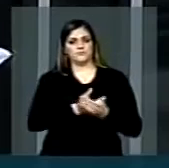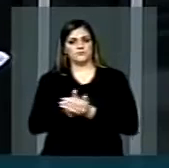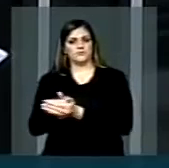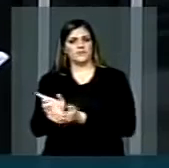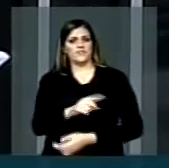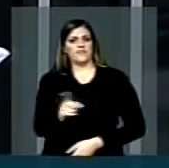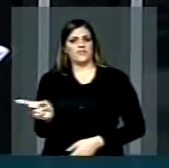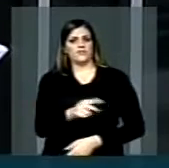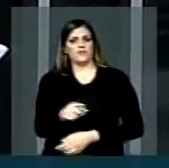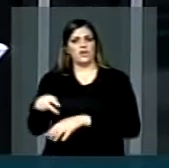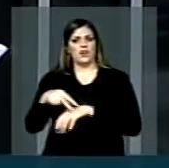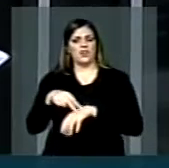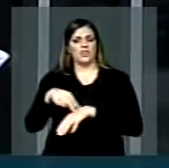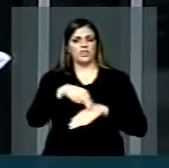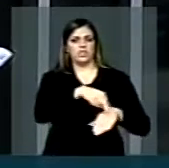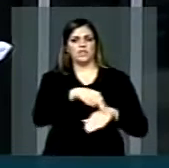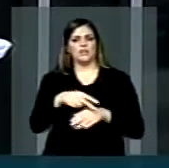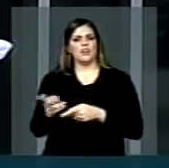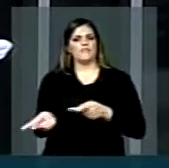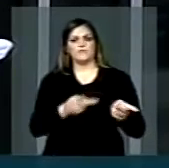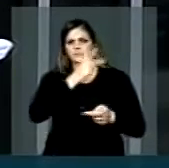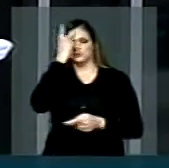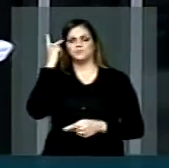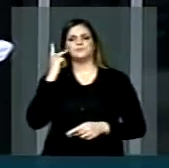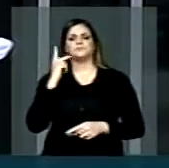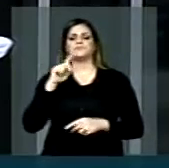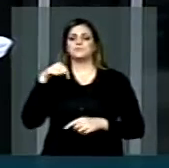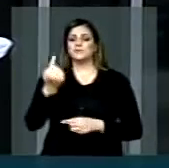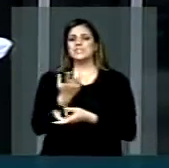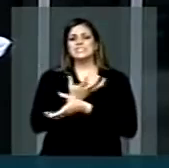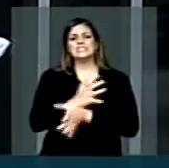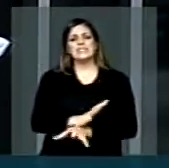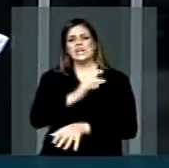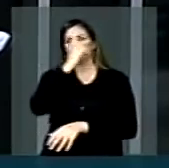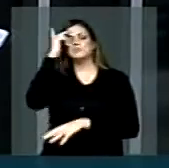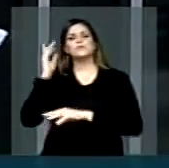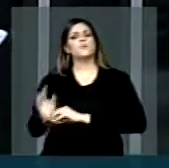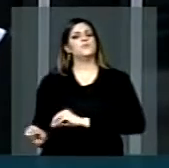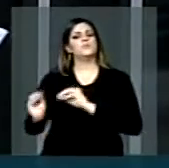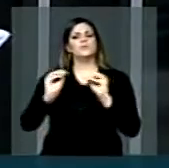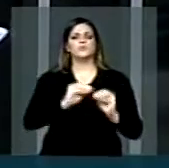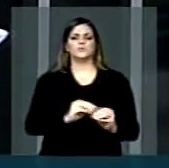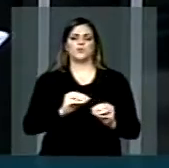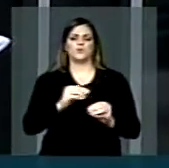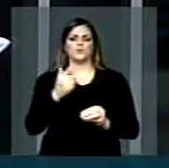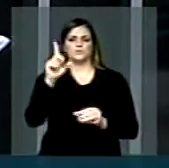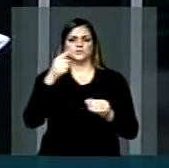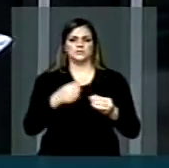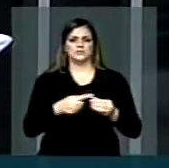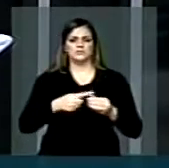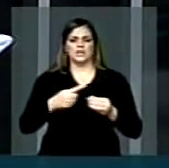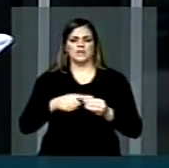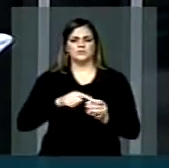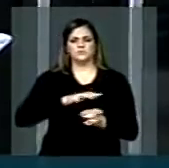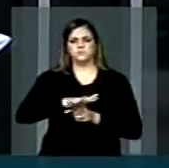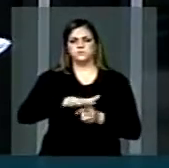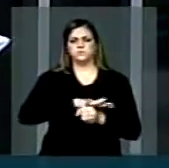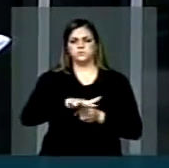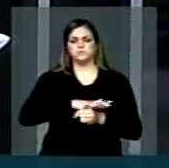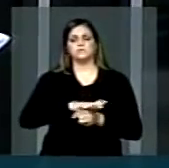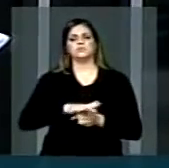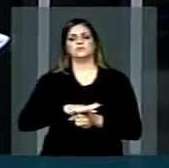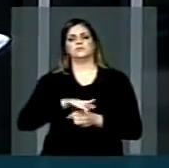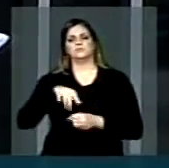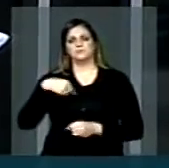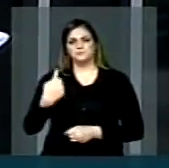terrível seca. Milhares de retirantes partiram para a capital da província, famintos, doentes, e encheram as ruas da cidade. Foi a partir